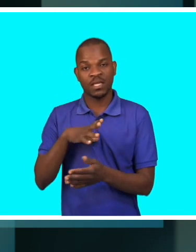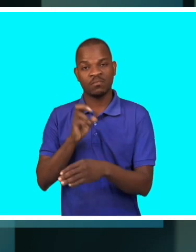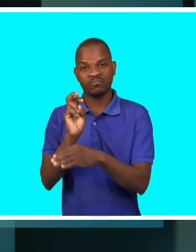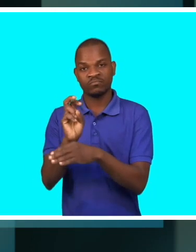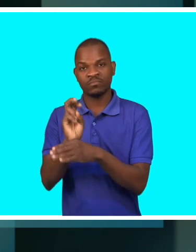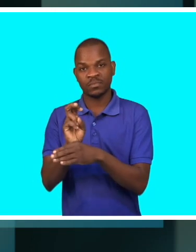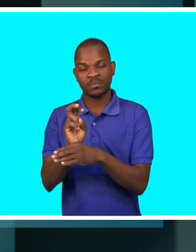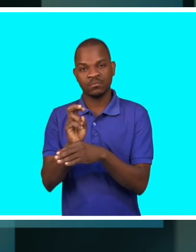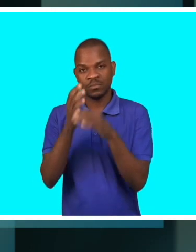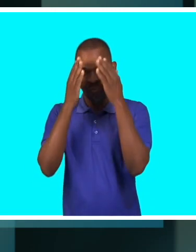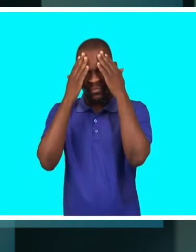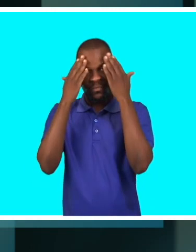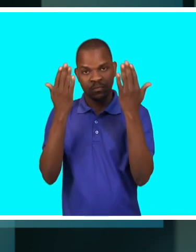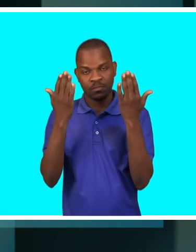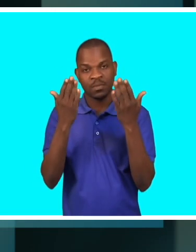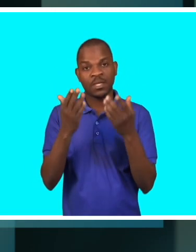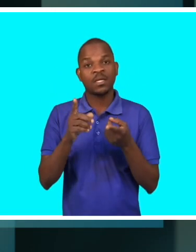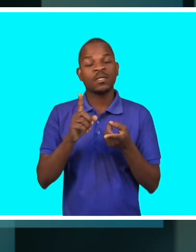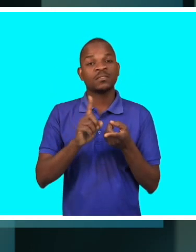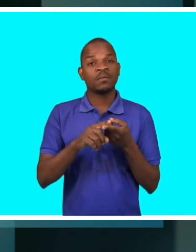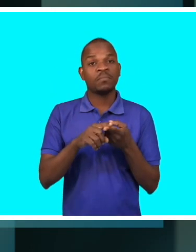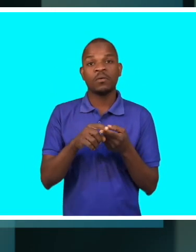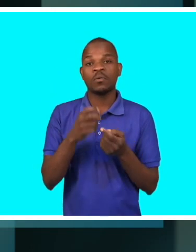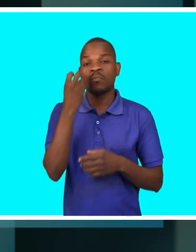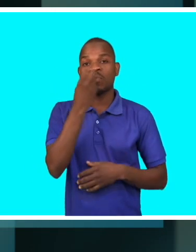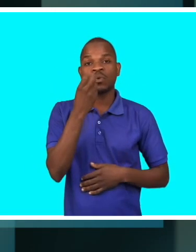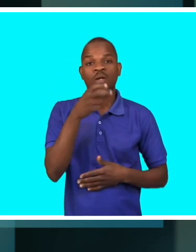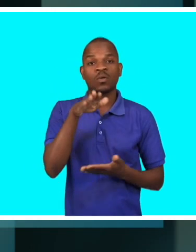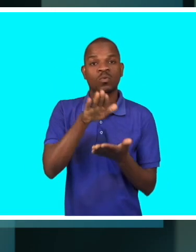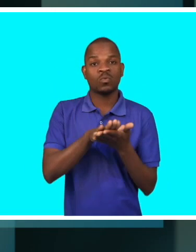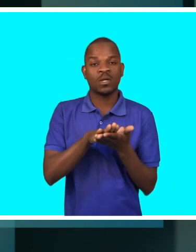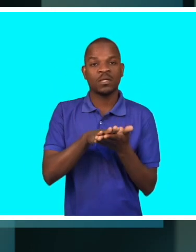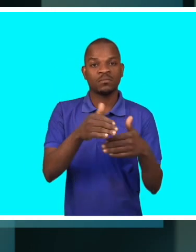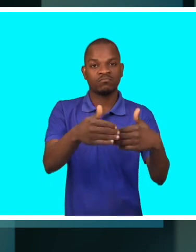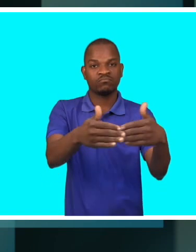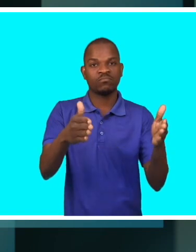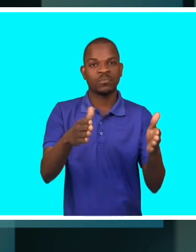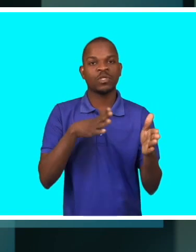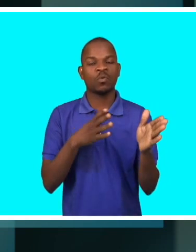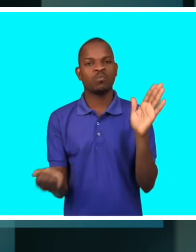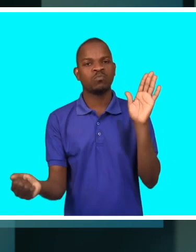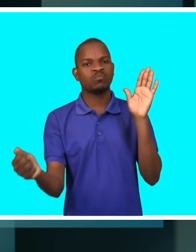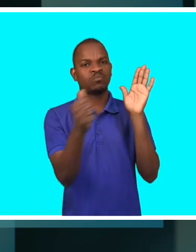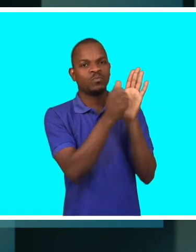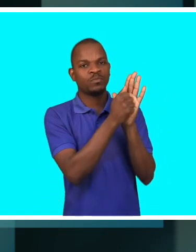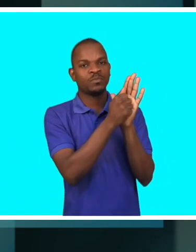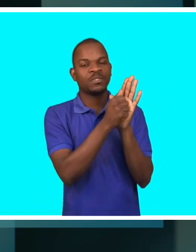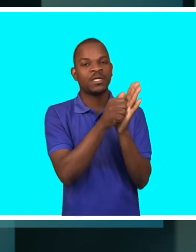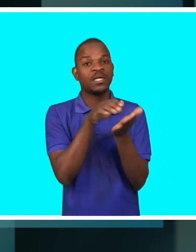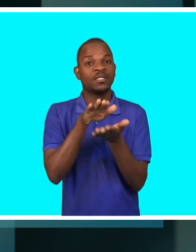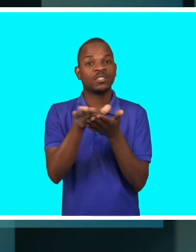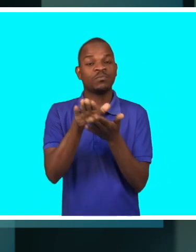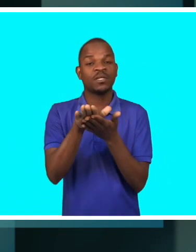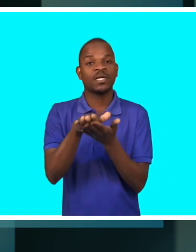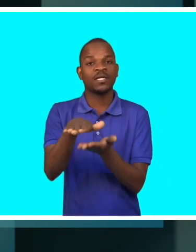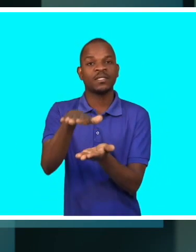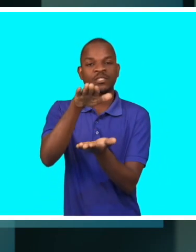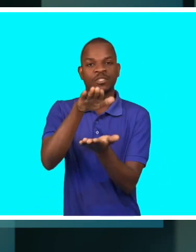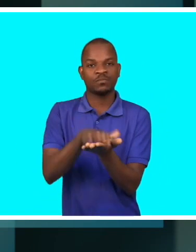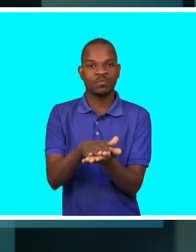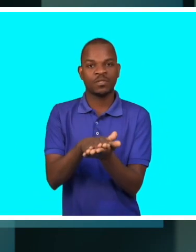reservado como tal. Portanto, não vai encontrar aqui no Estádio Nacional uma placa que, portanto, determina